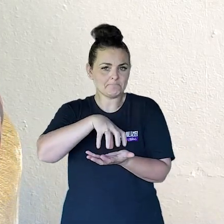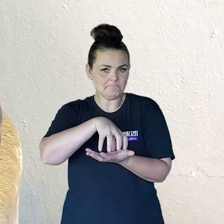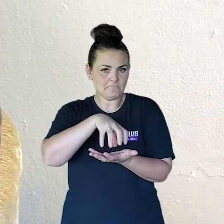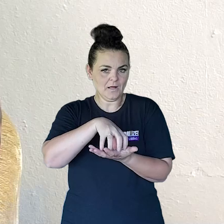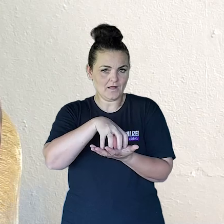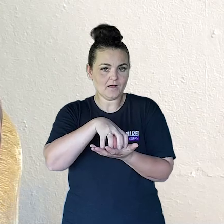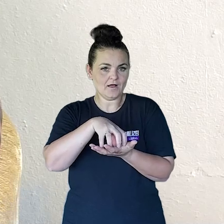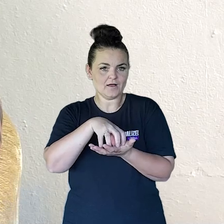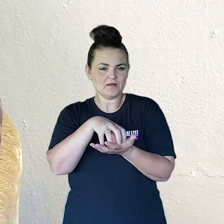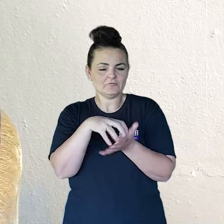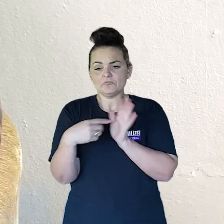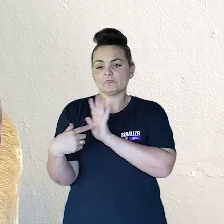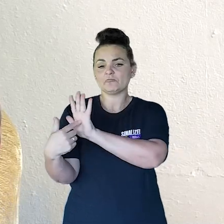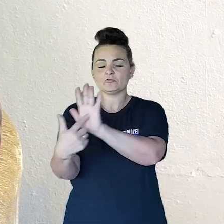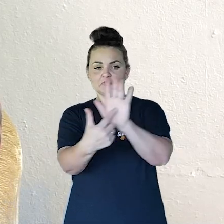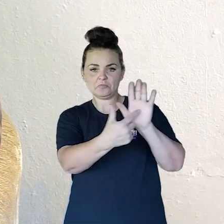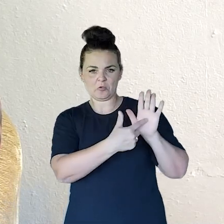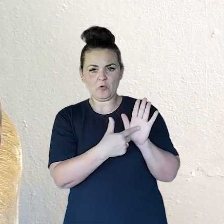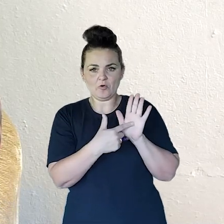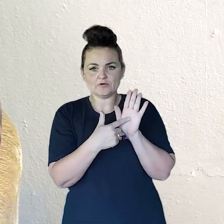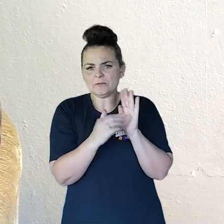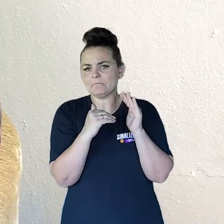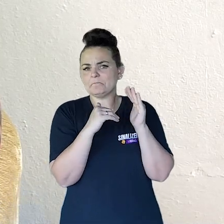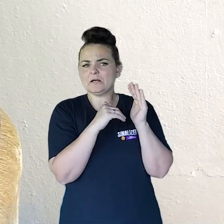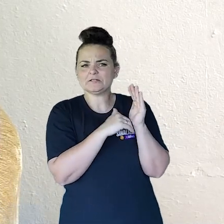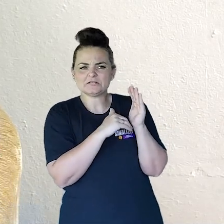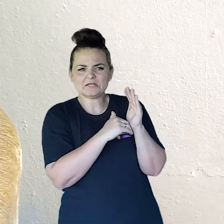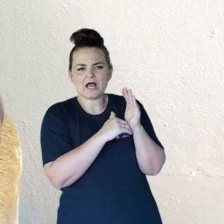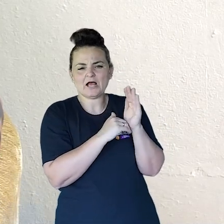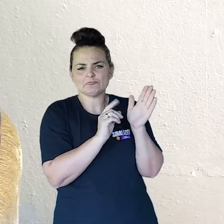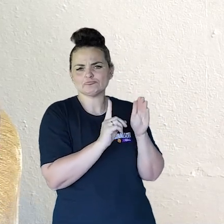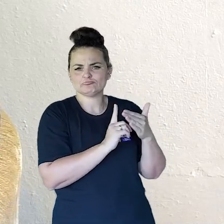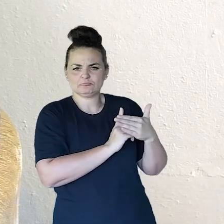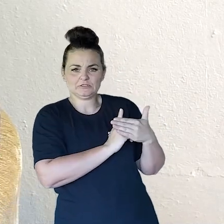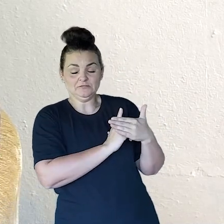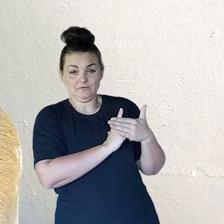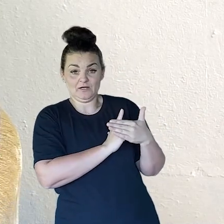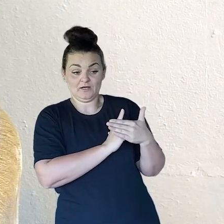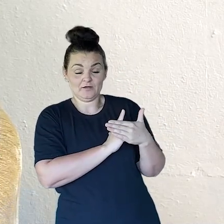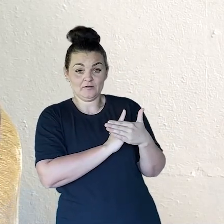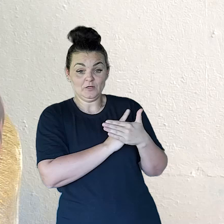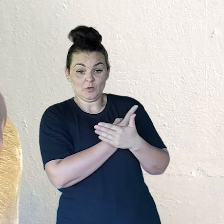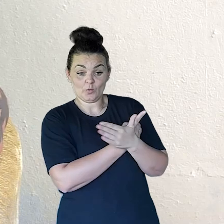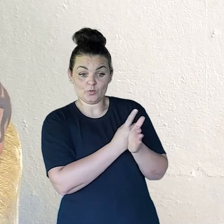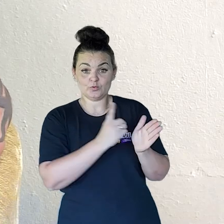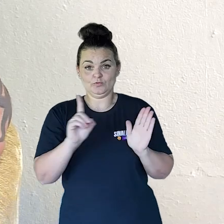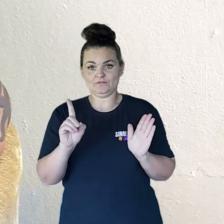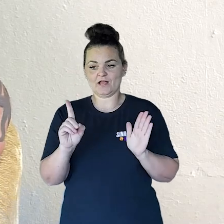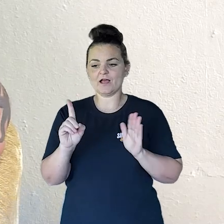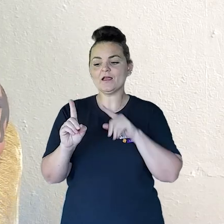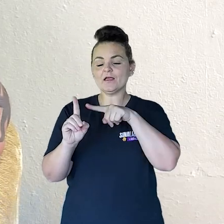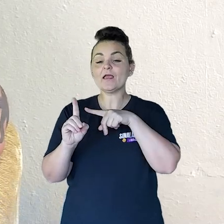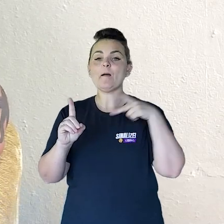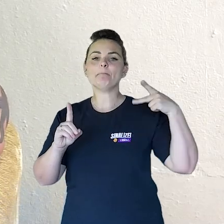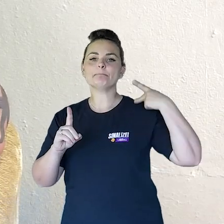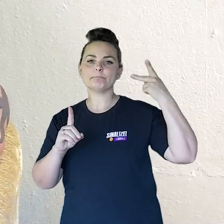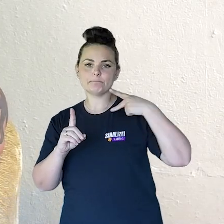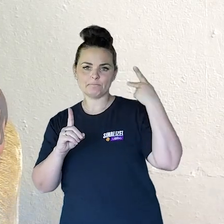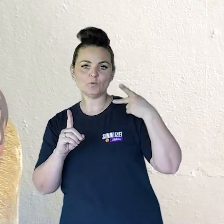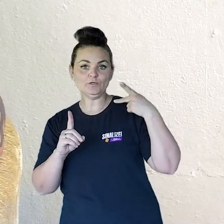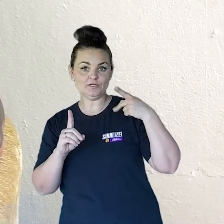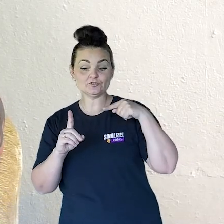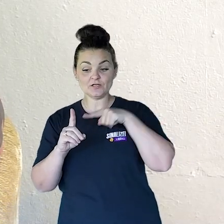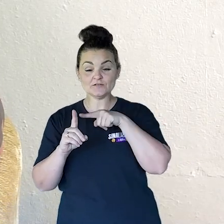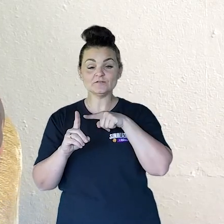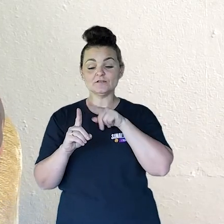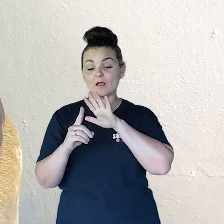não se expõe, você está mais reservado. E quando você vem para a política, com essa questão da segurança pública atrás de você, é o